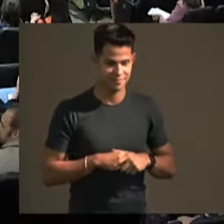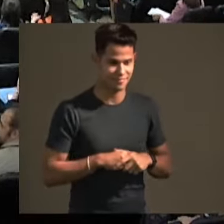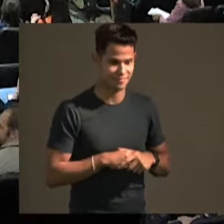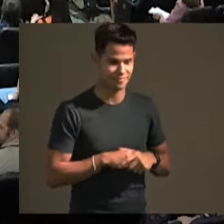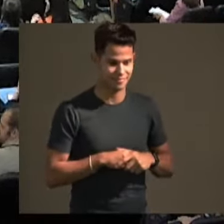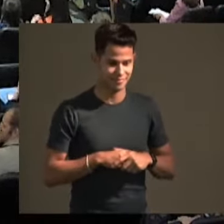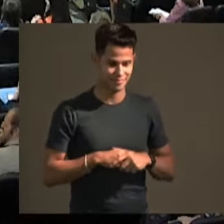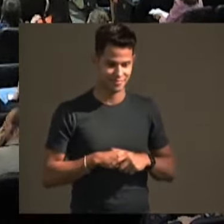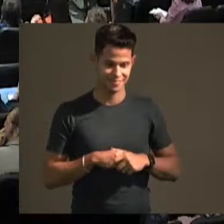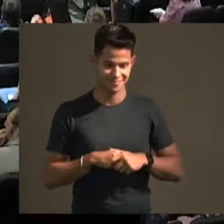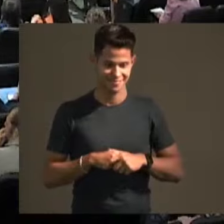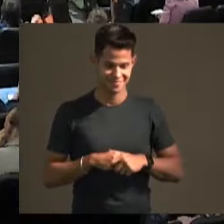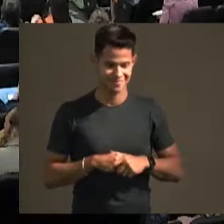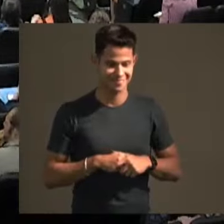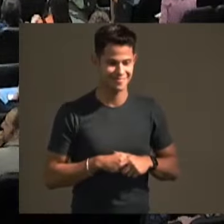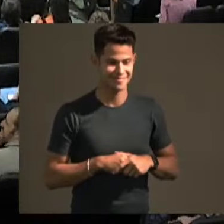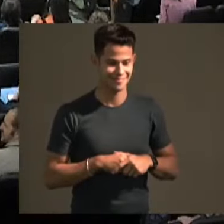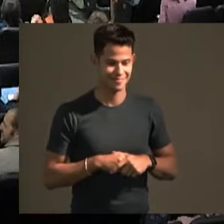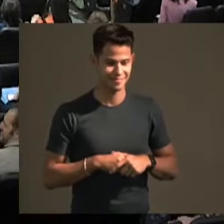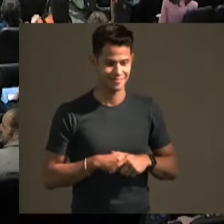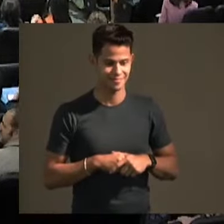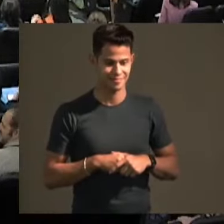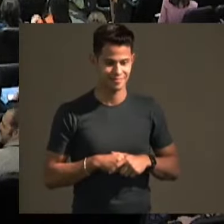Vamos para a próxima.